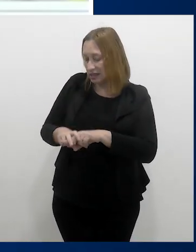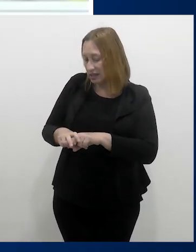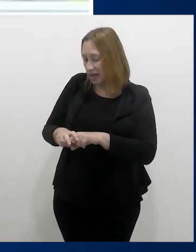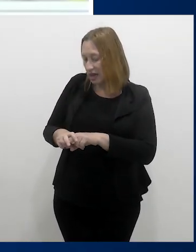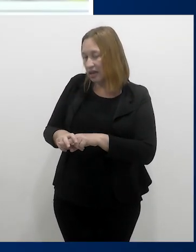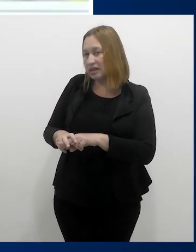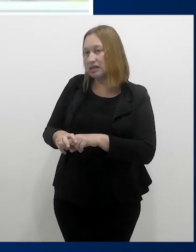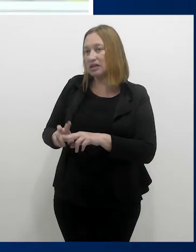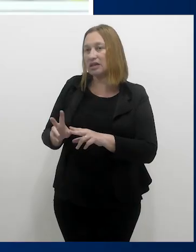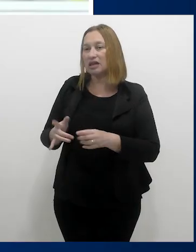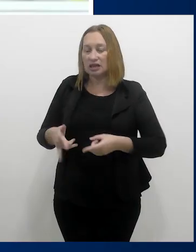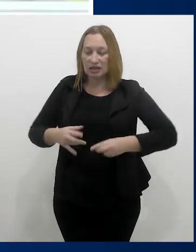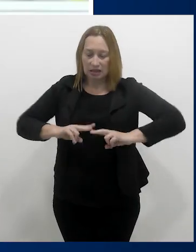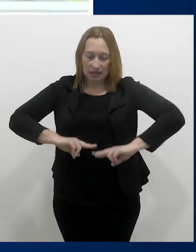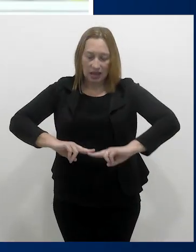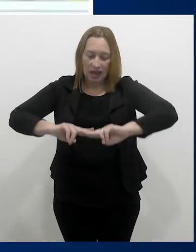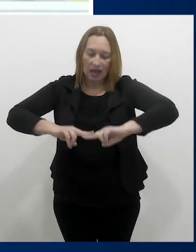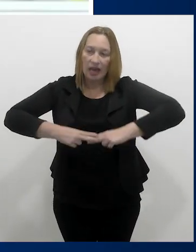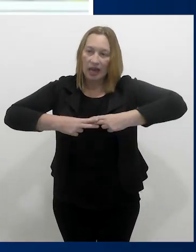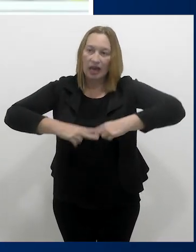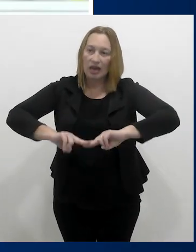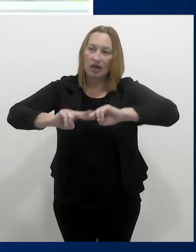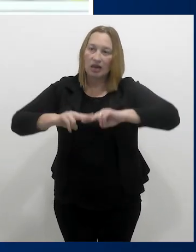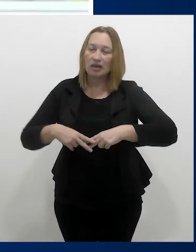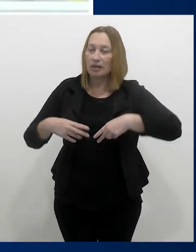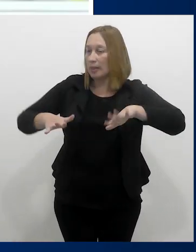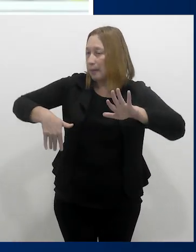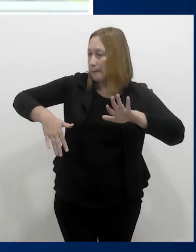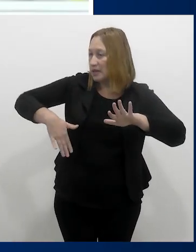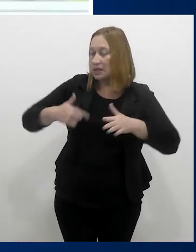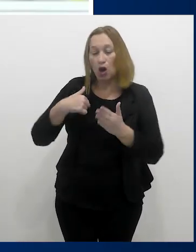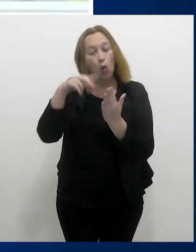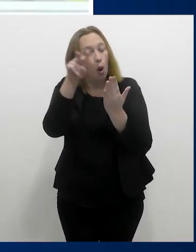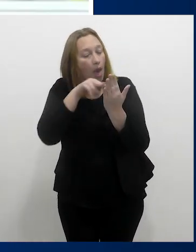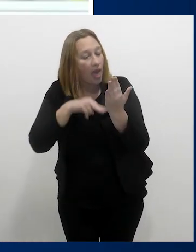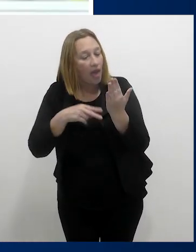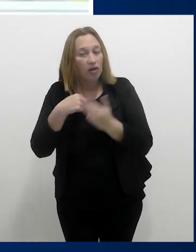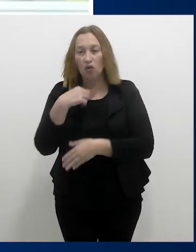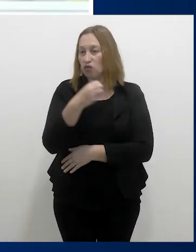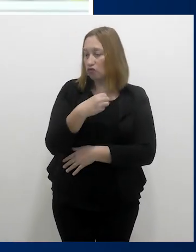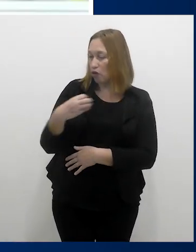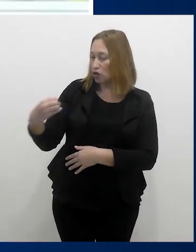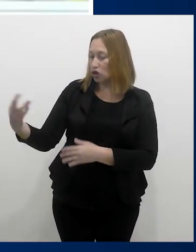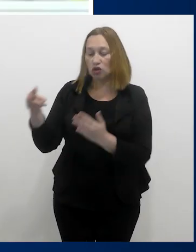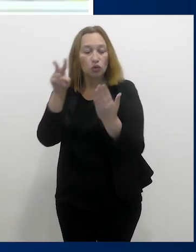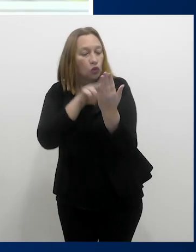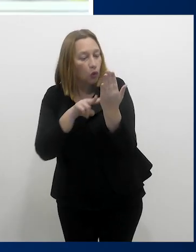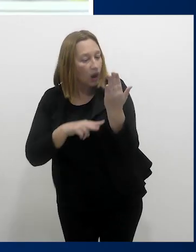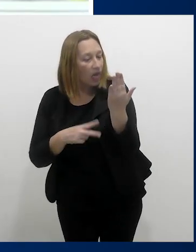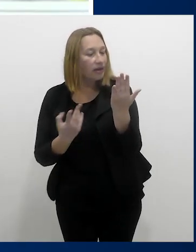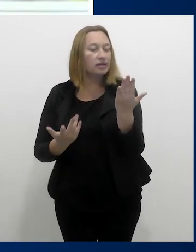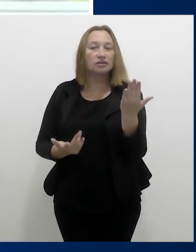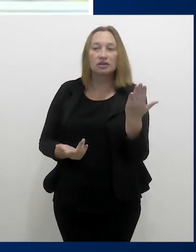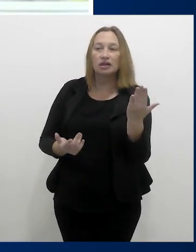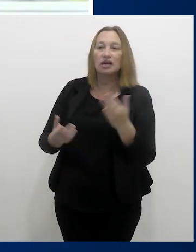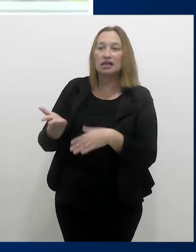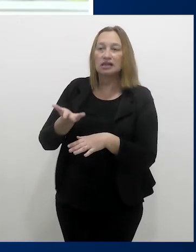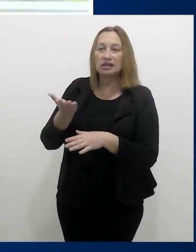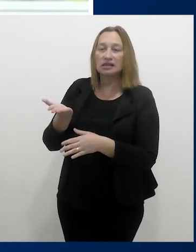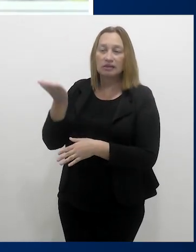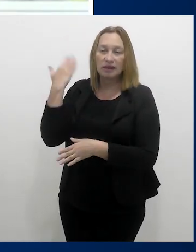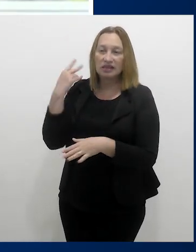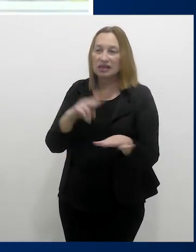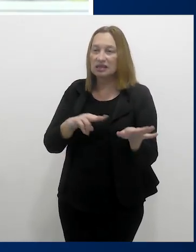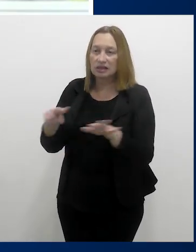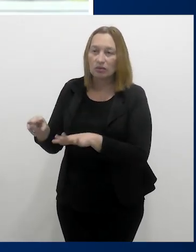no sofá, na rede. Se eu vou para a piscina, eu leio. Se eu estou viajando, eu estou lendo,